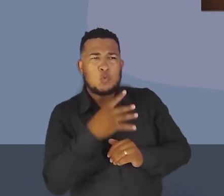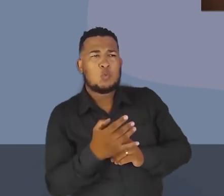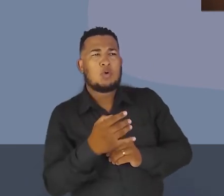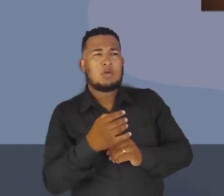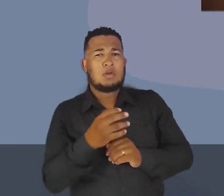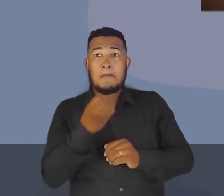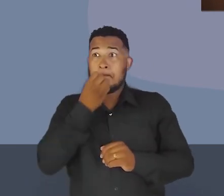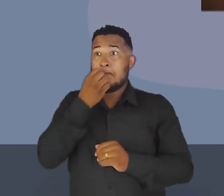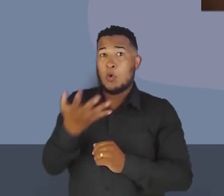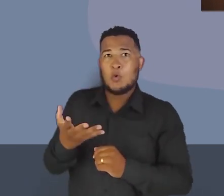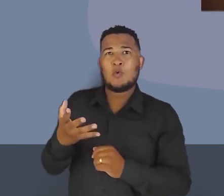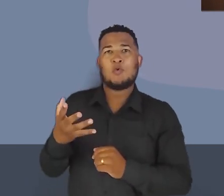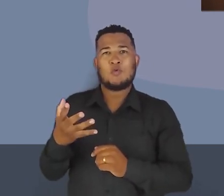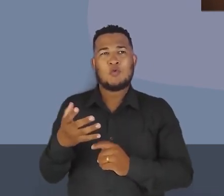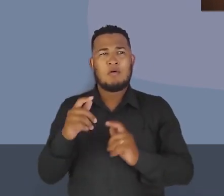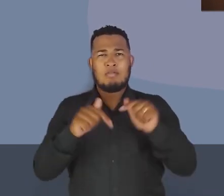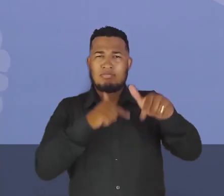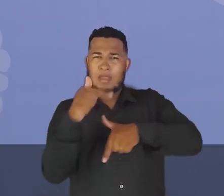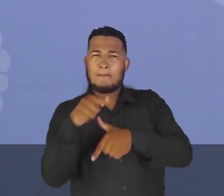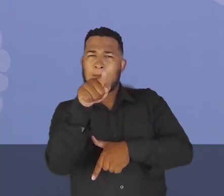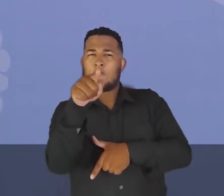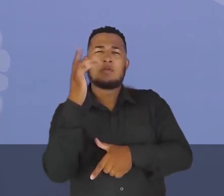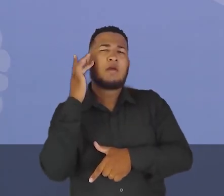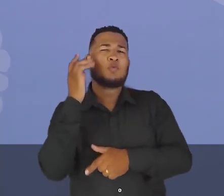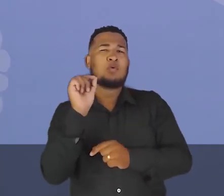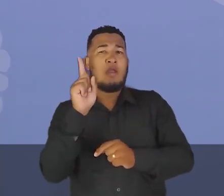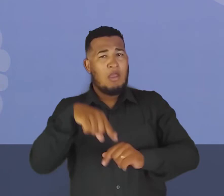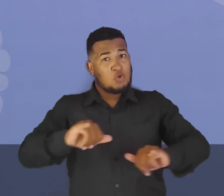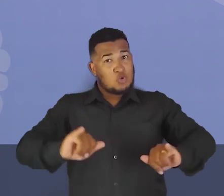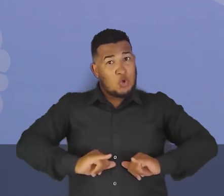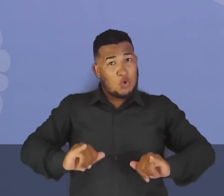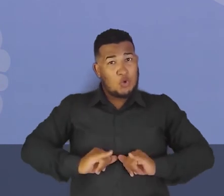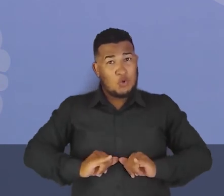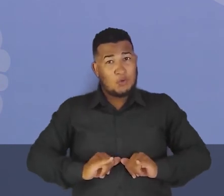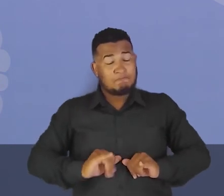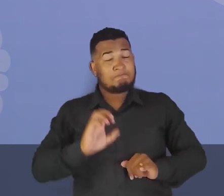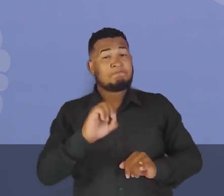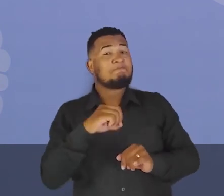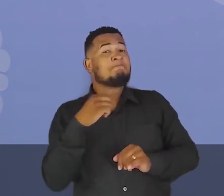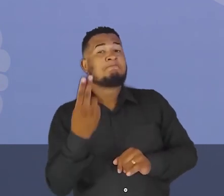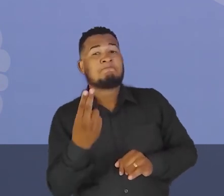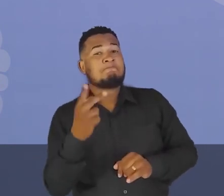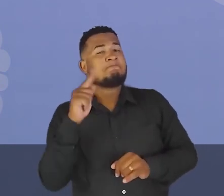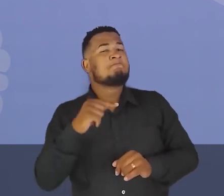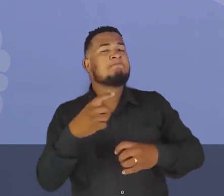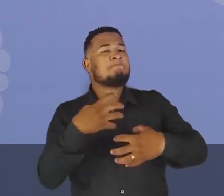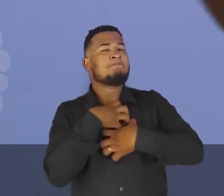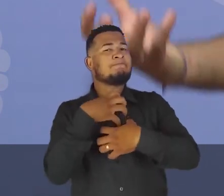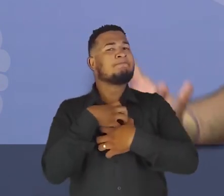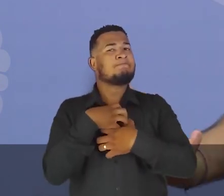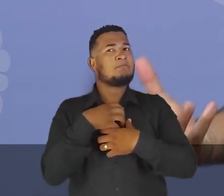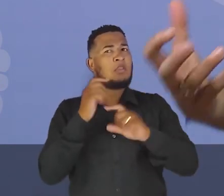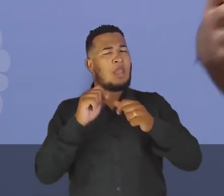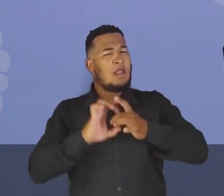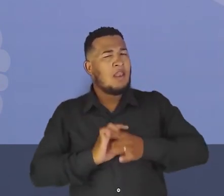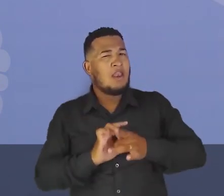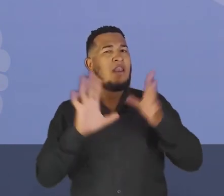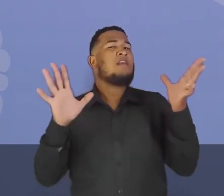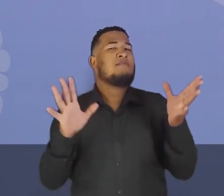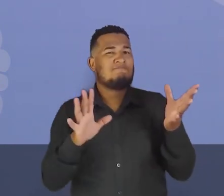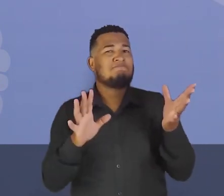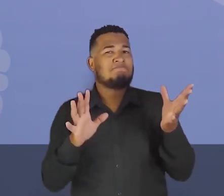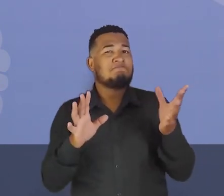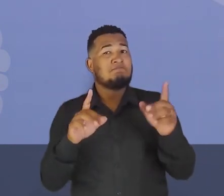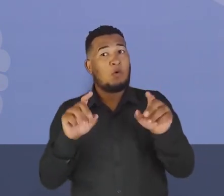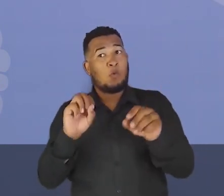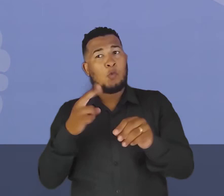mais positivo? Será que o trabalho para você é um sofrimento? Será que o trabalho para você é uma forma de libertação? É uma